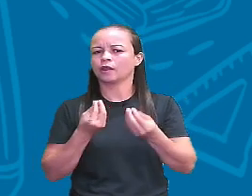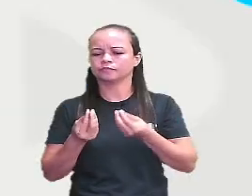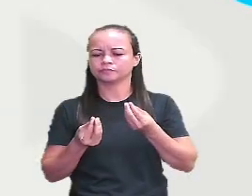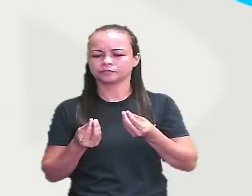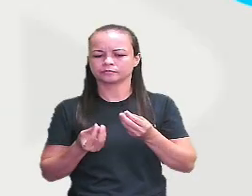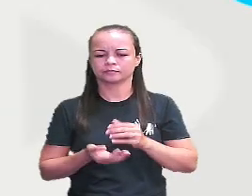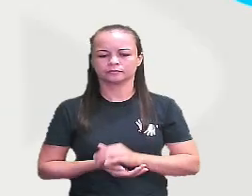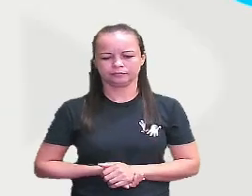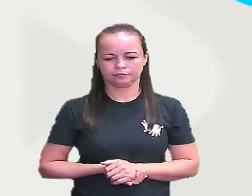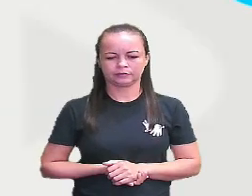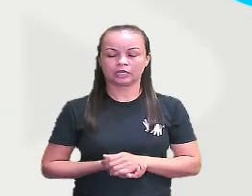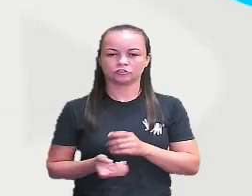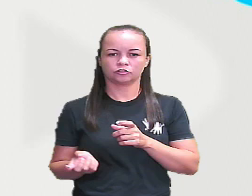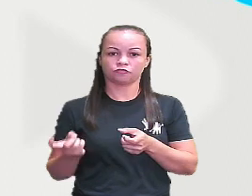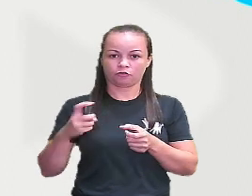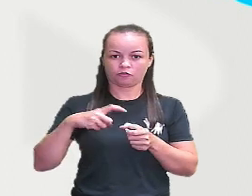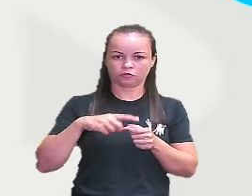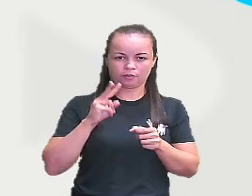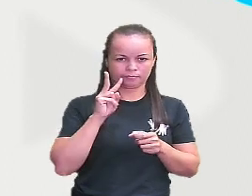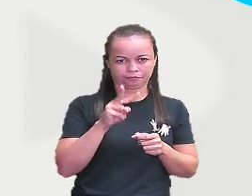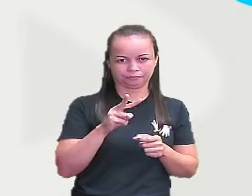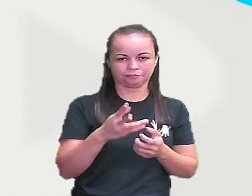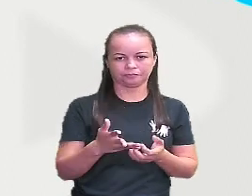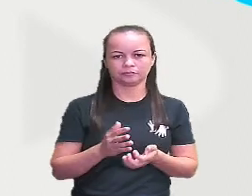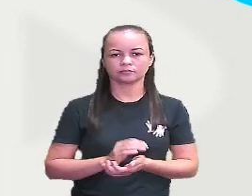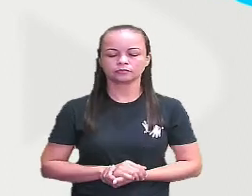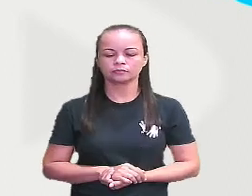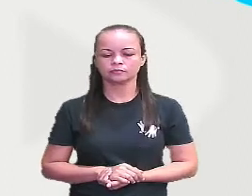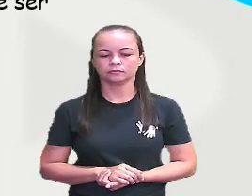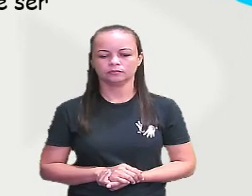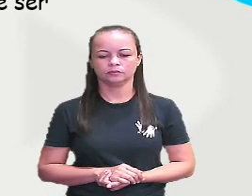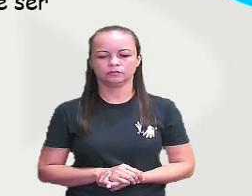Eu ia voltar lá para a gente ver.